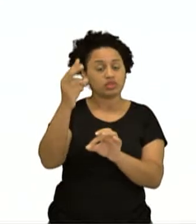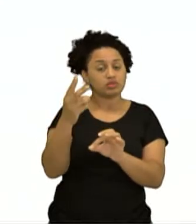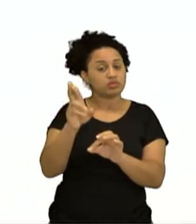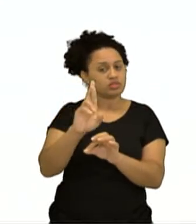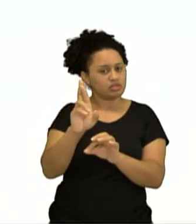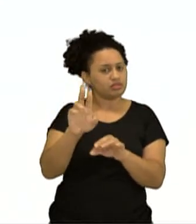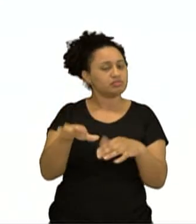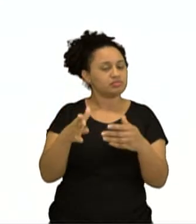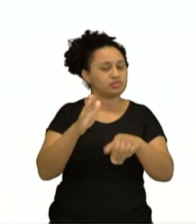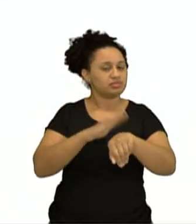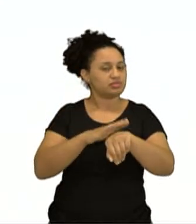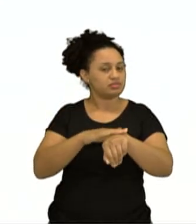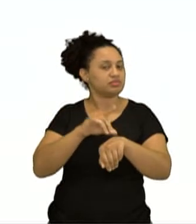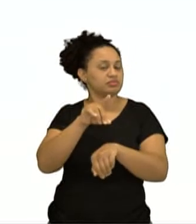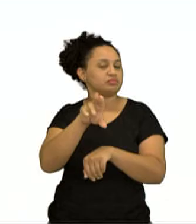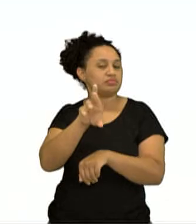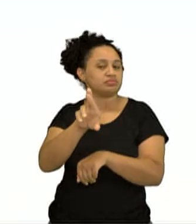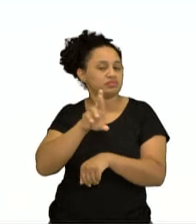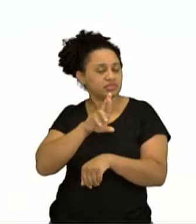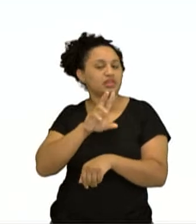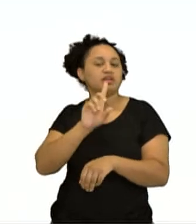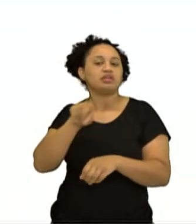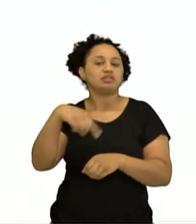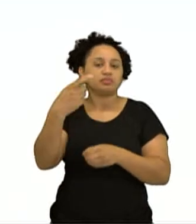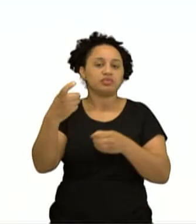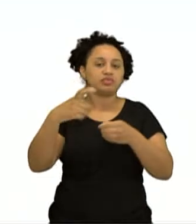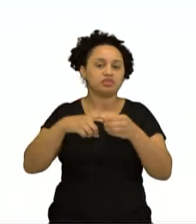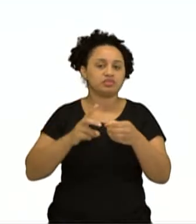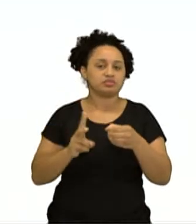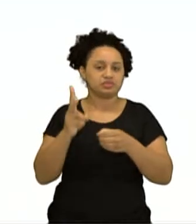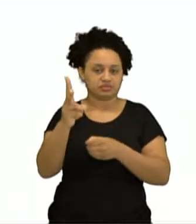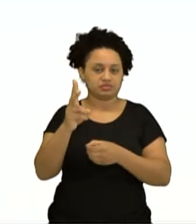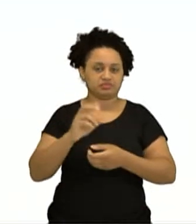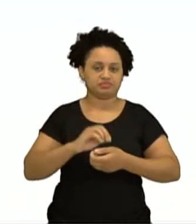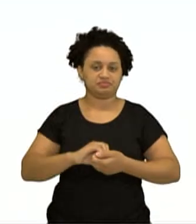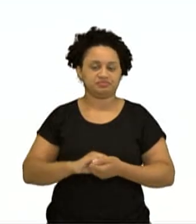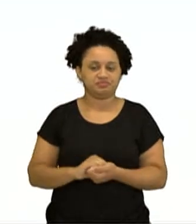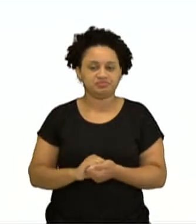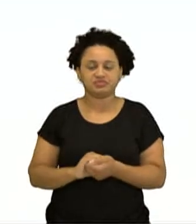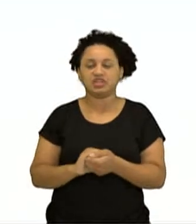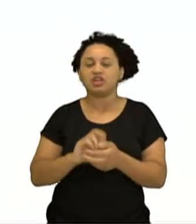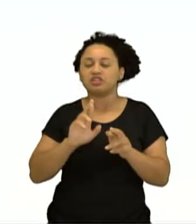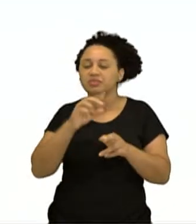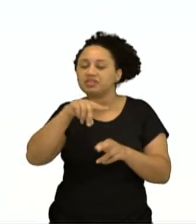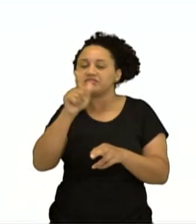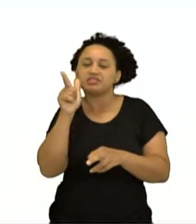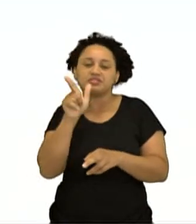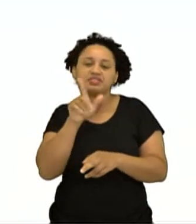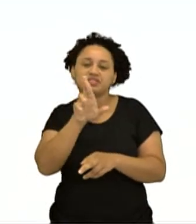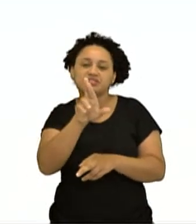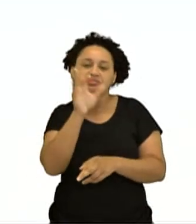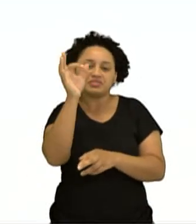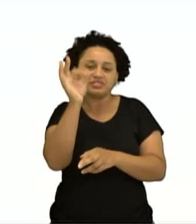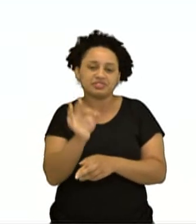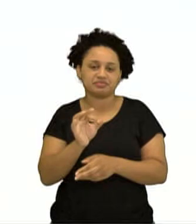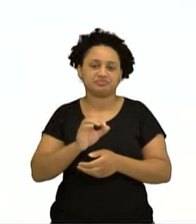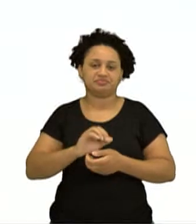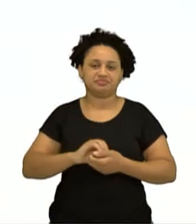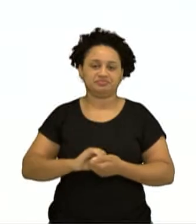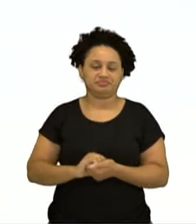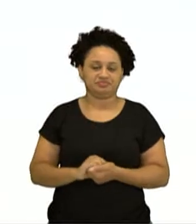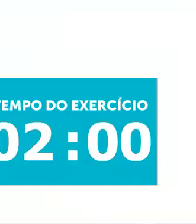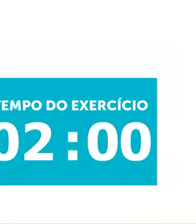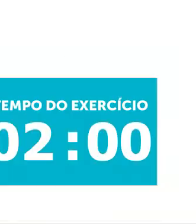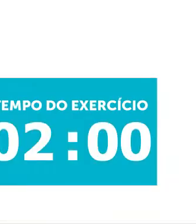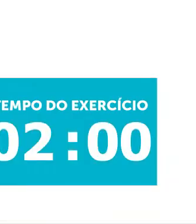2Rs. Vou dar um tempo para vocês resolverem esse exercício e já voltamos a conferir. Espero que vocês tenham acertado com certeza. Até daqui a